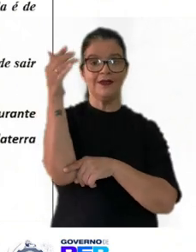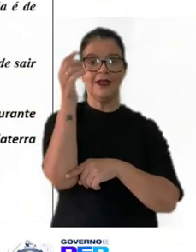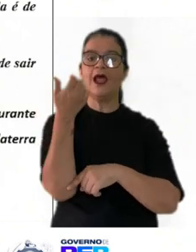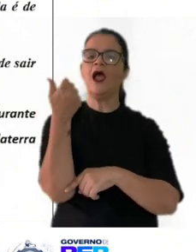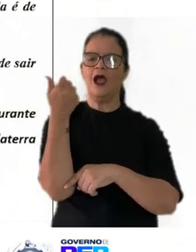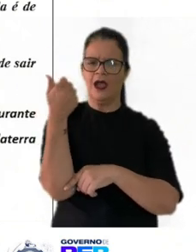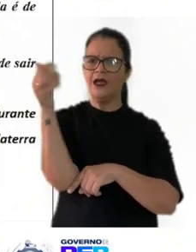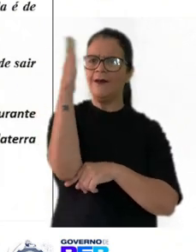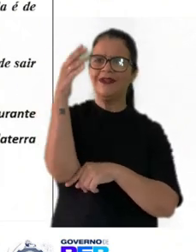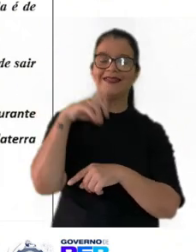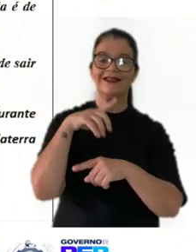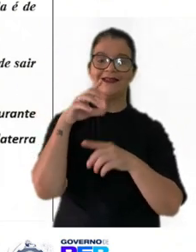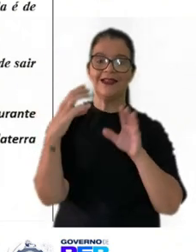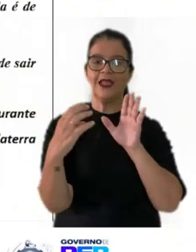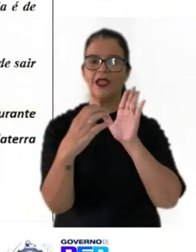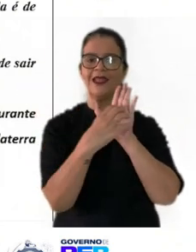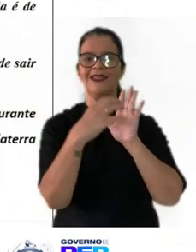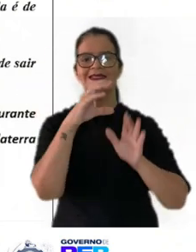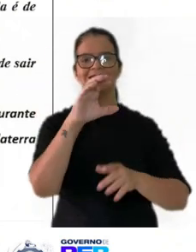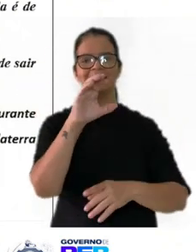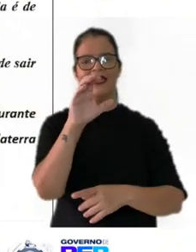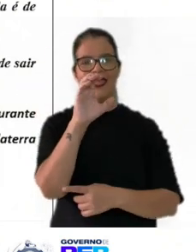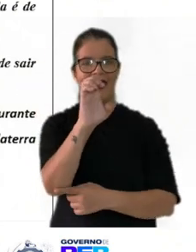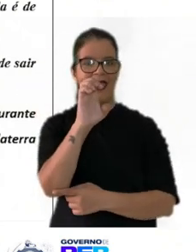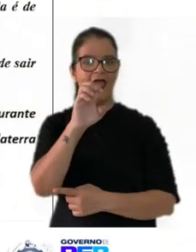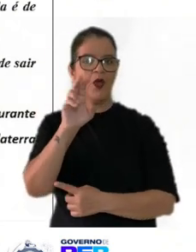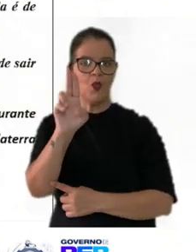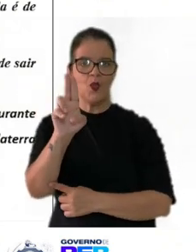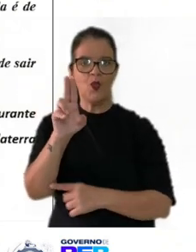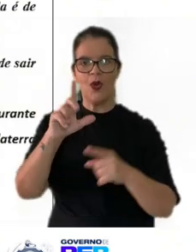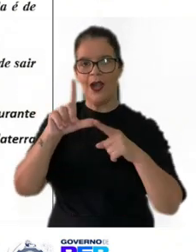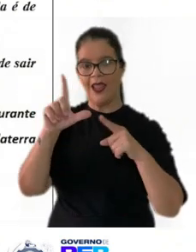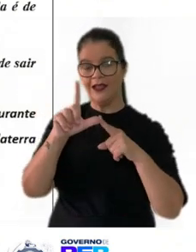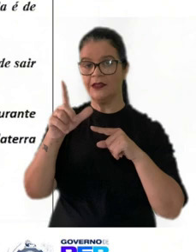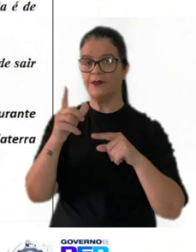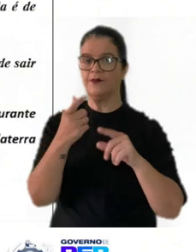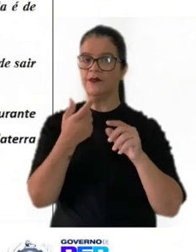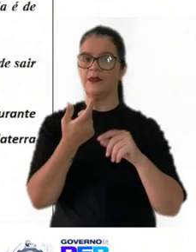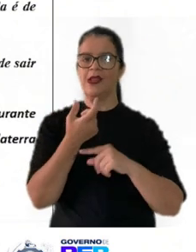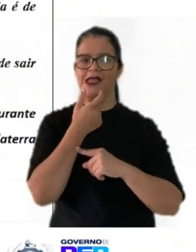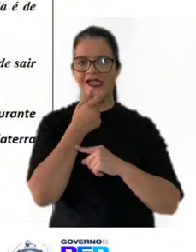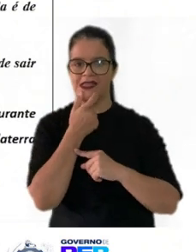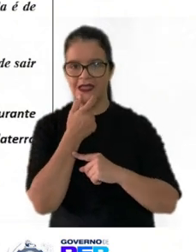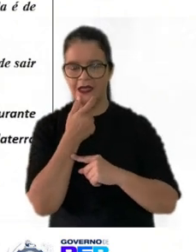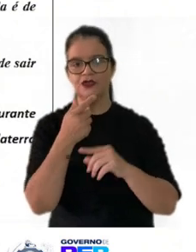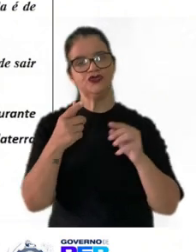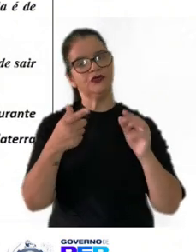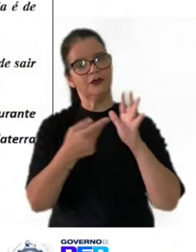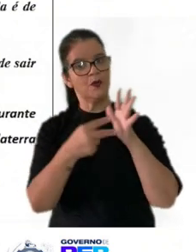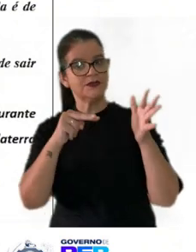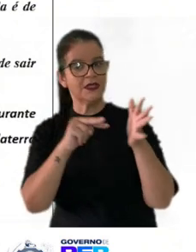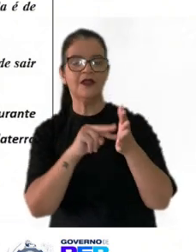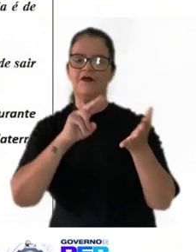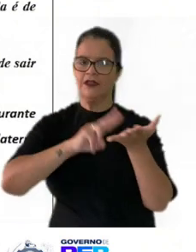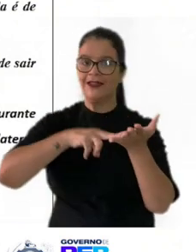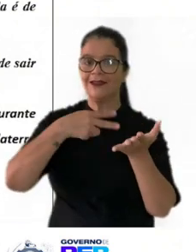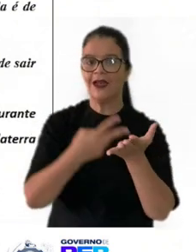sigla a letra E e a letra U que em inglês tem o significado tem a tradução de